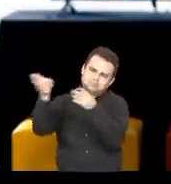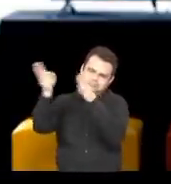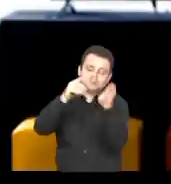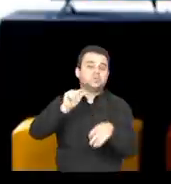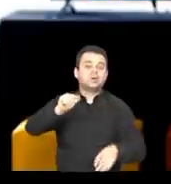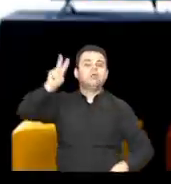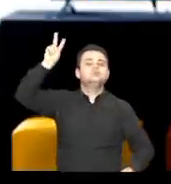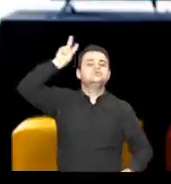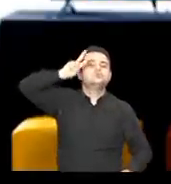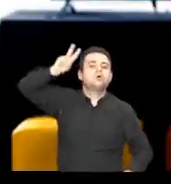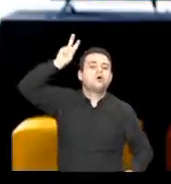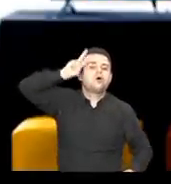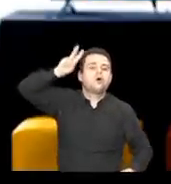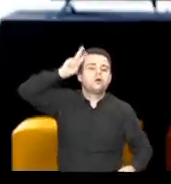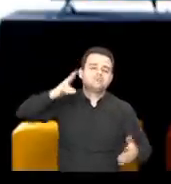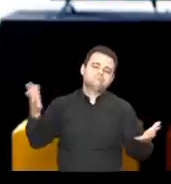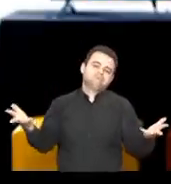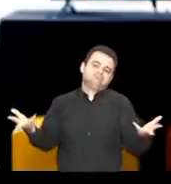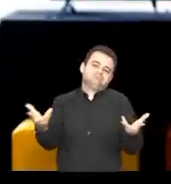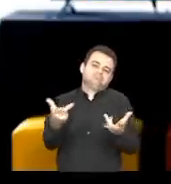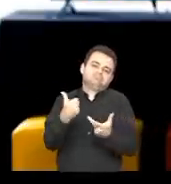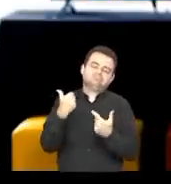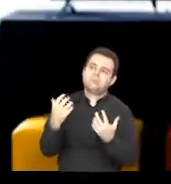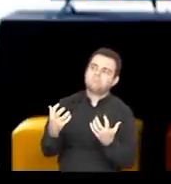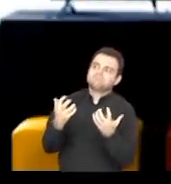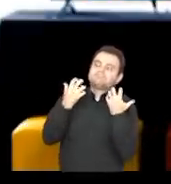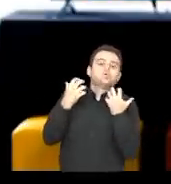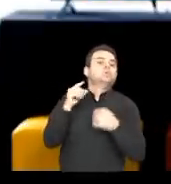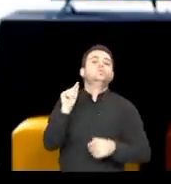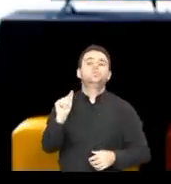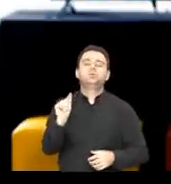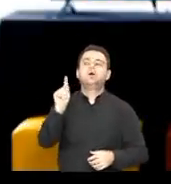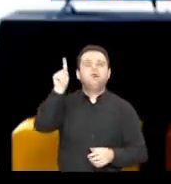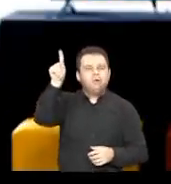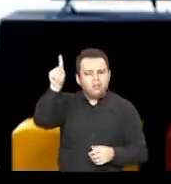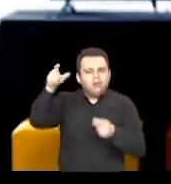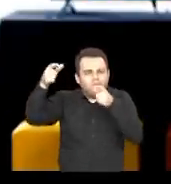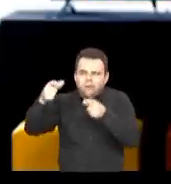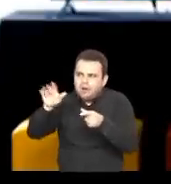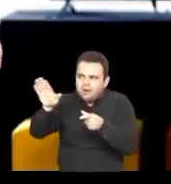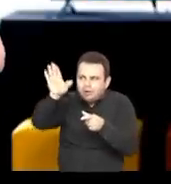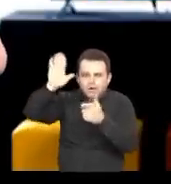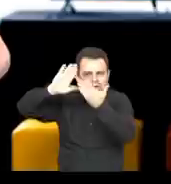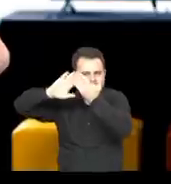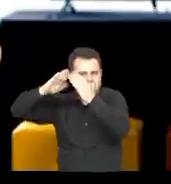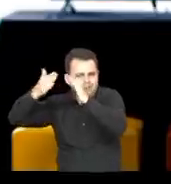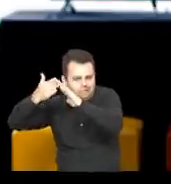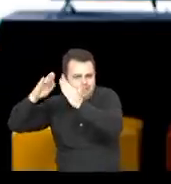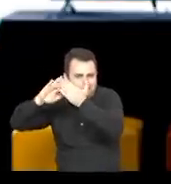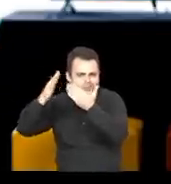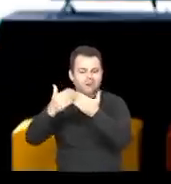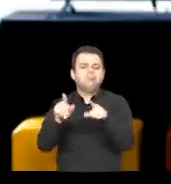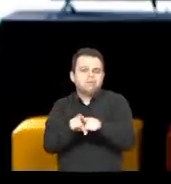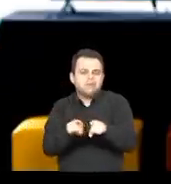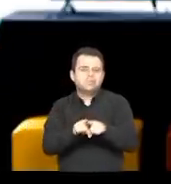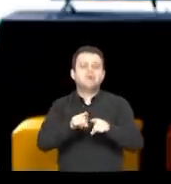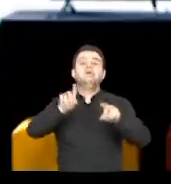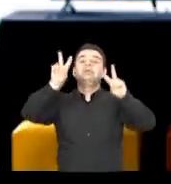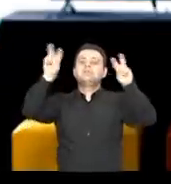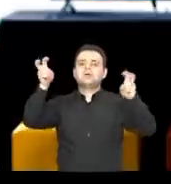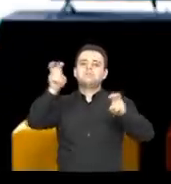leitura inspiradora, onde daremos voz à periferia e celebraremos a